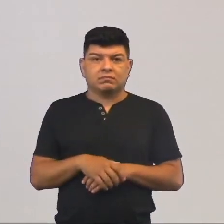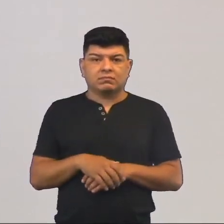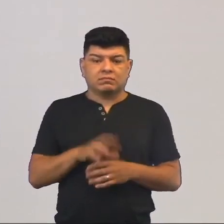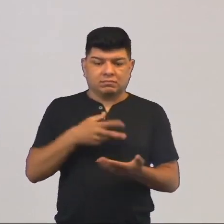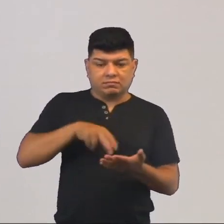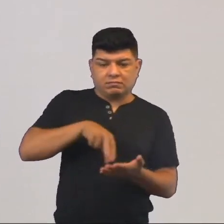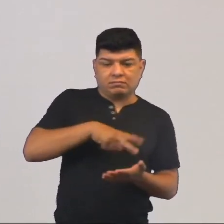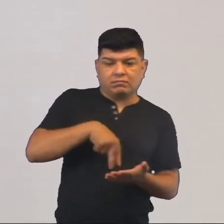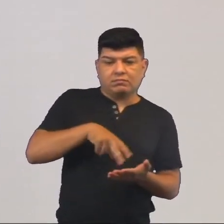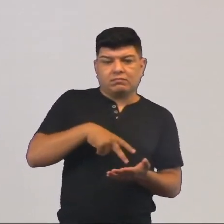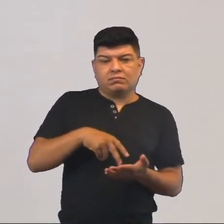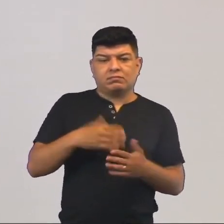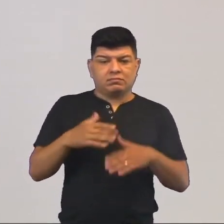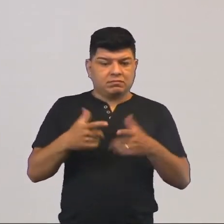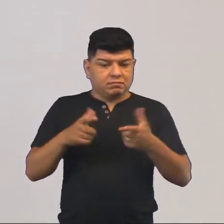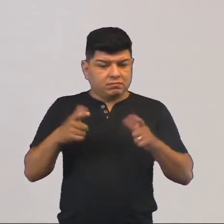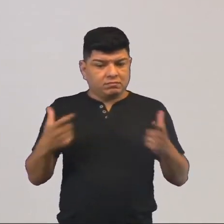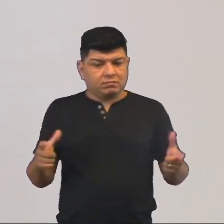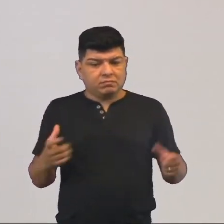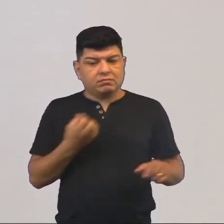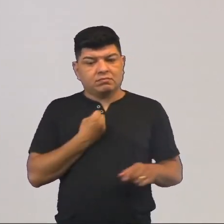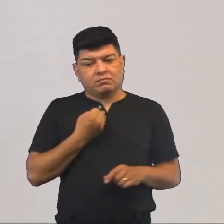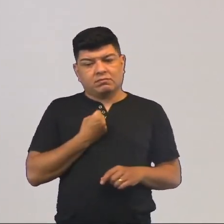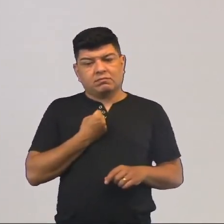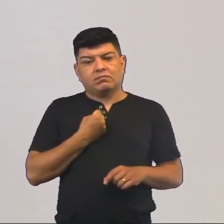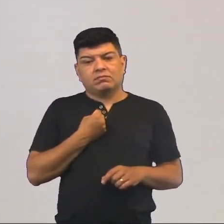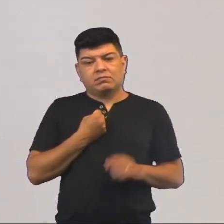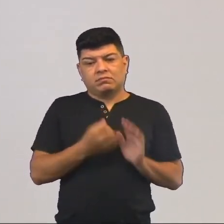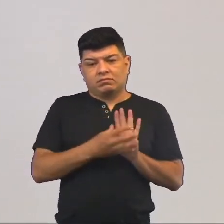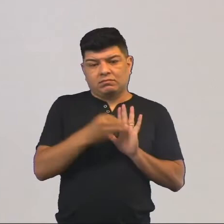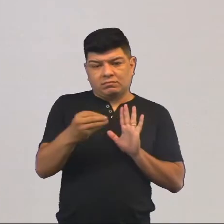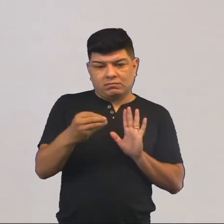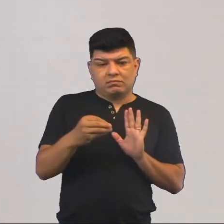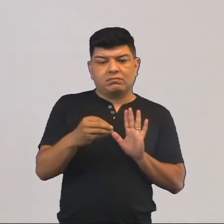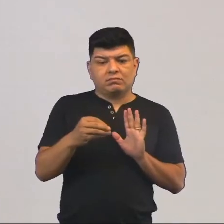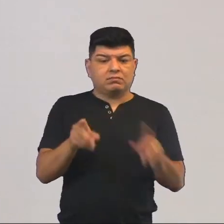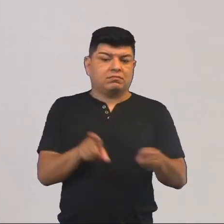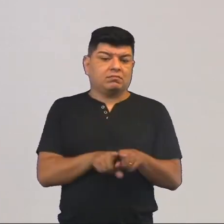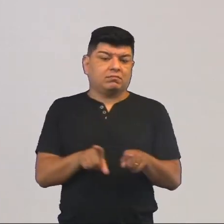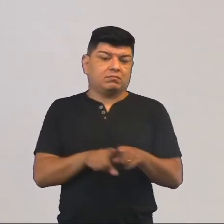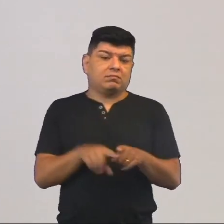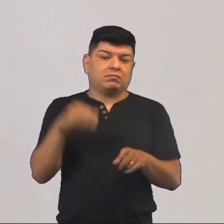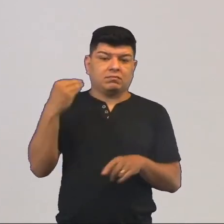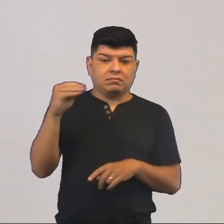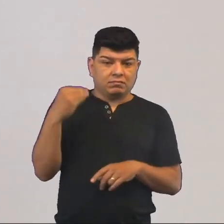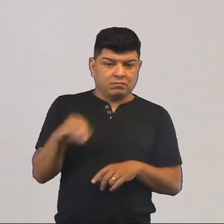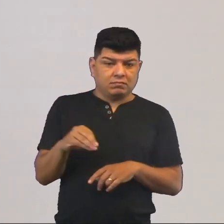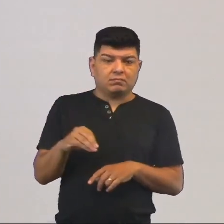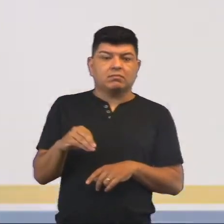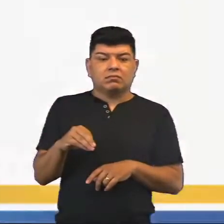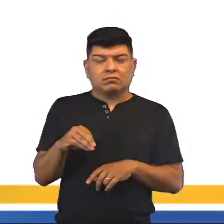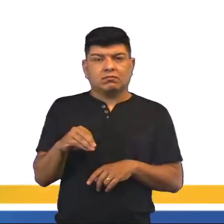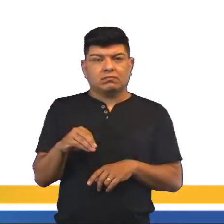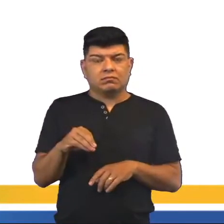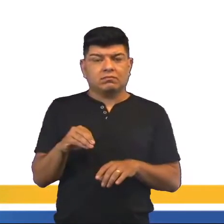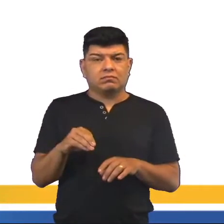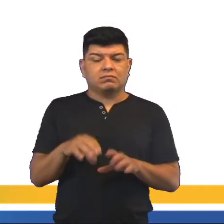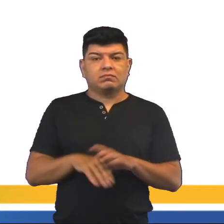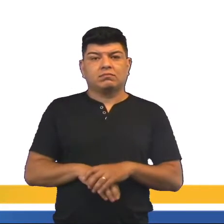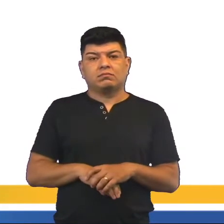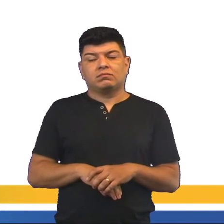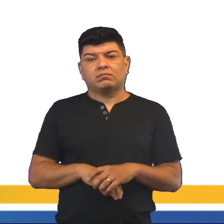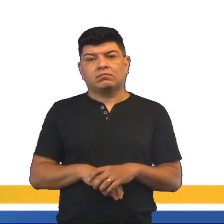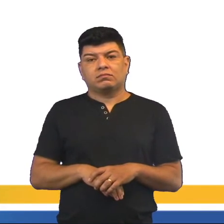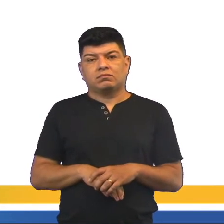outras coreografias, né, e aumentando aí o número de coreografias aí publicadas nessa época,